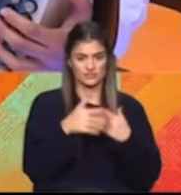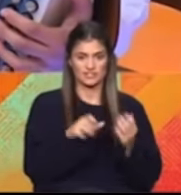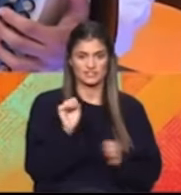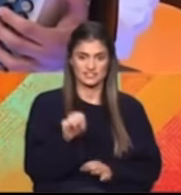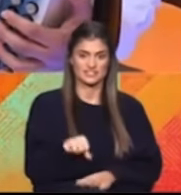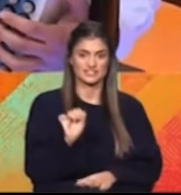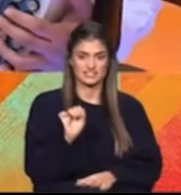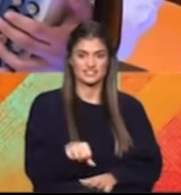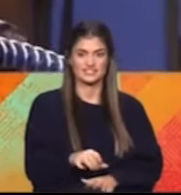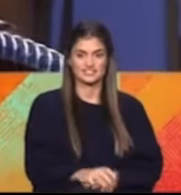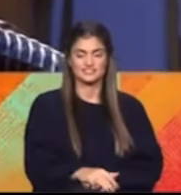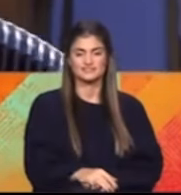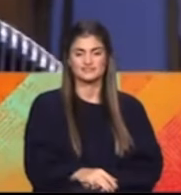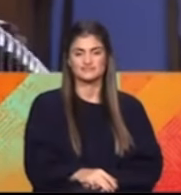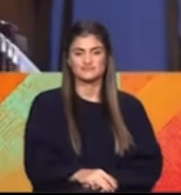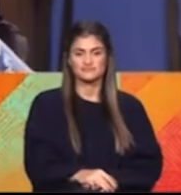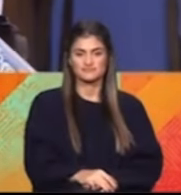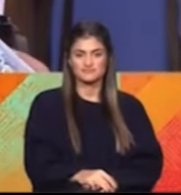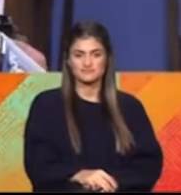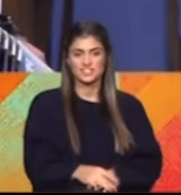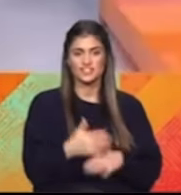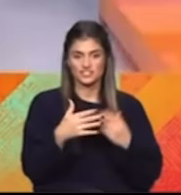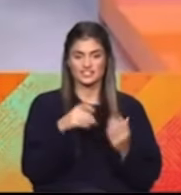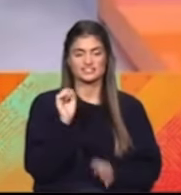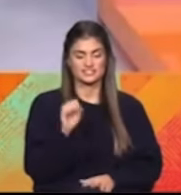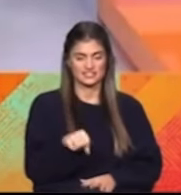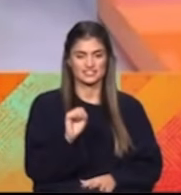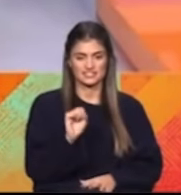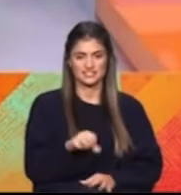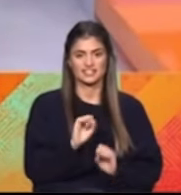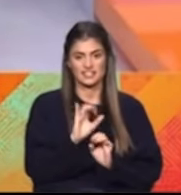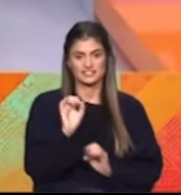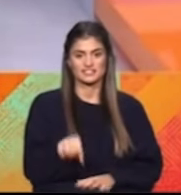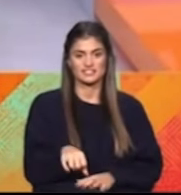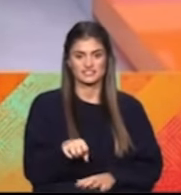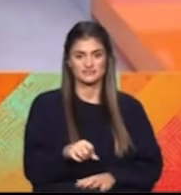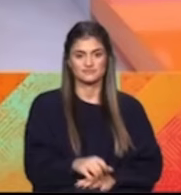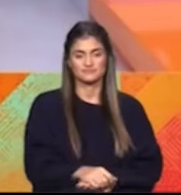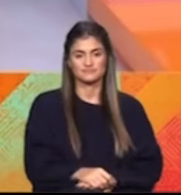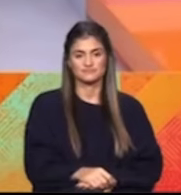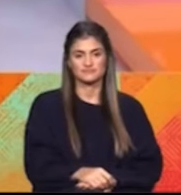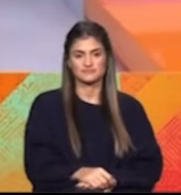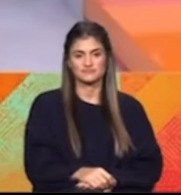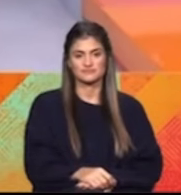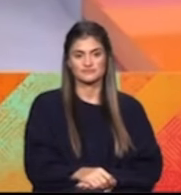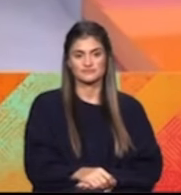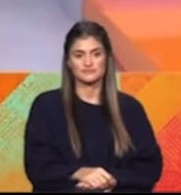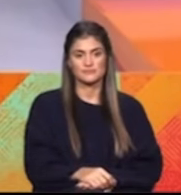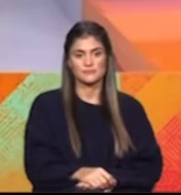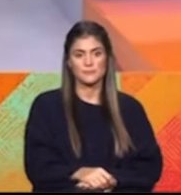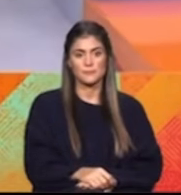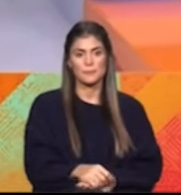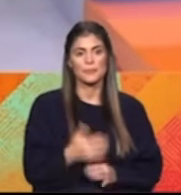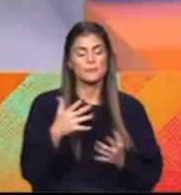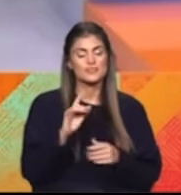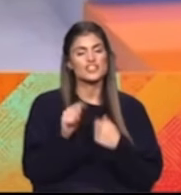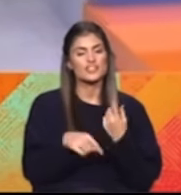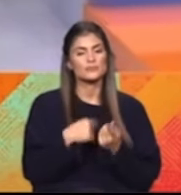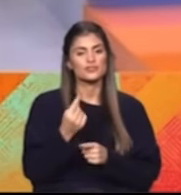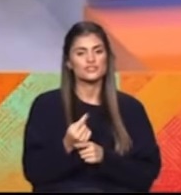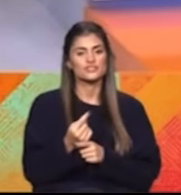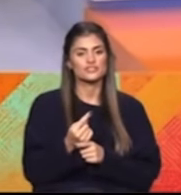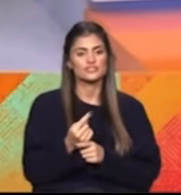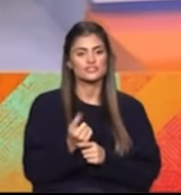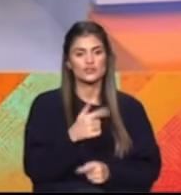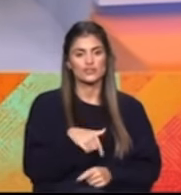mas... Acontece, não acontece? Pois claro, tudo o que é demais é moléstia, rapaz. Mas depois temos